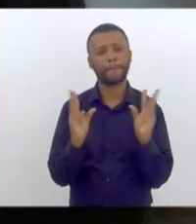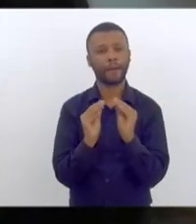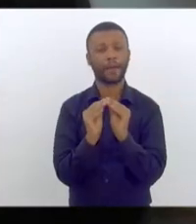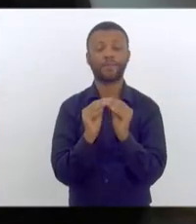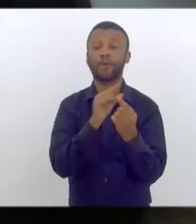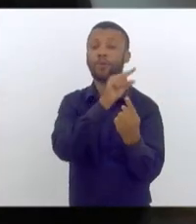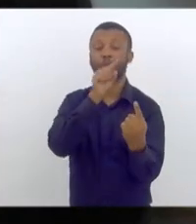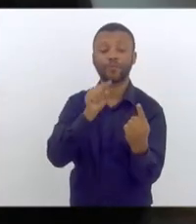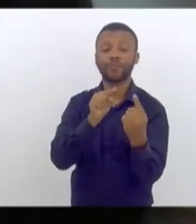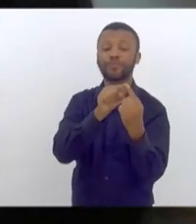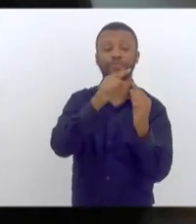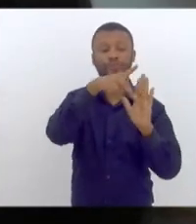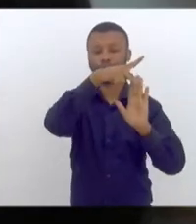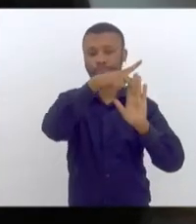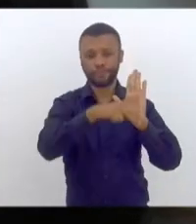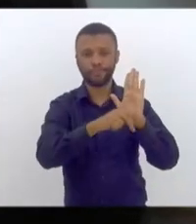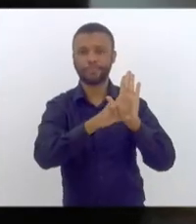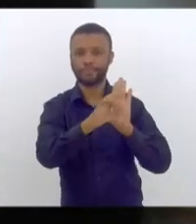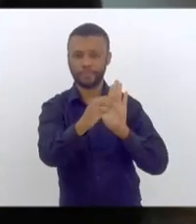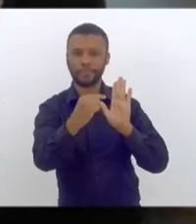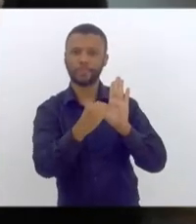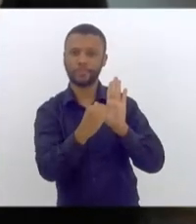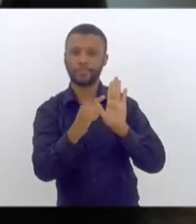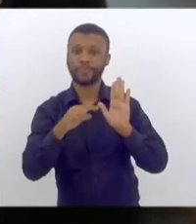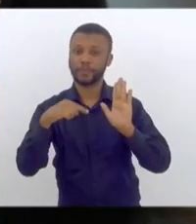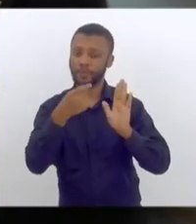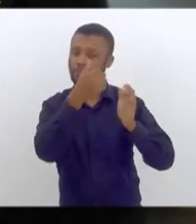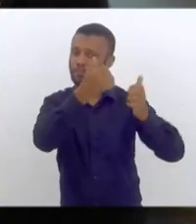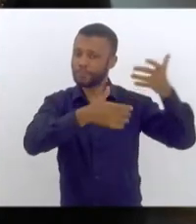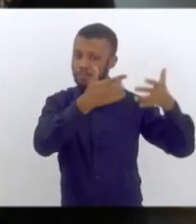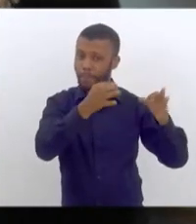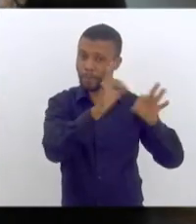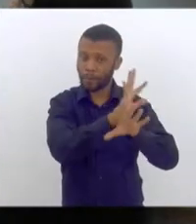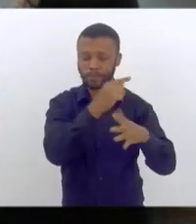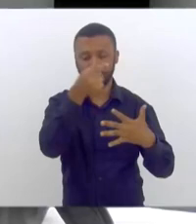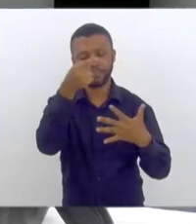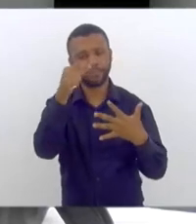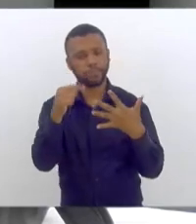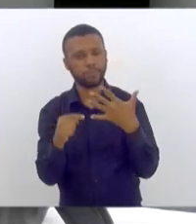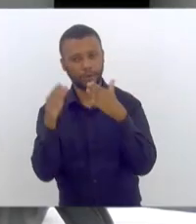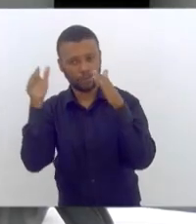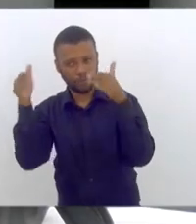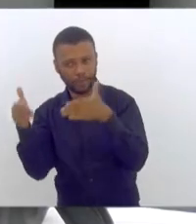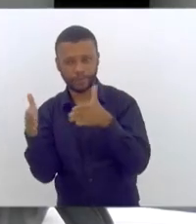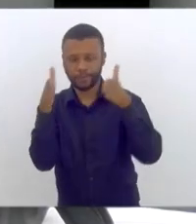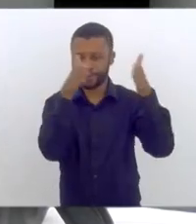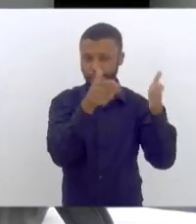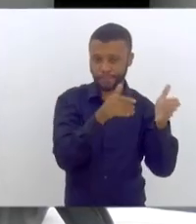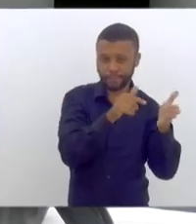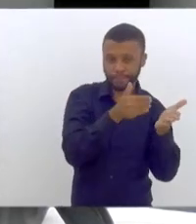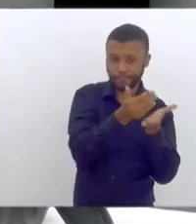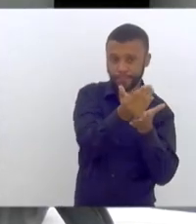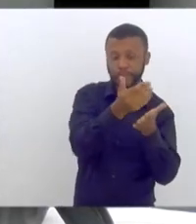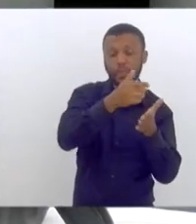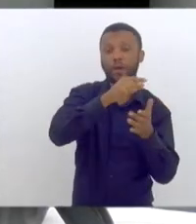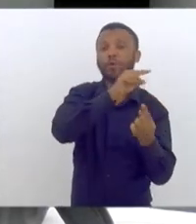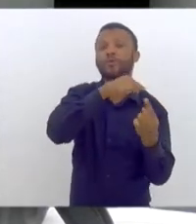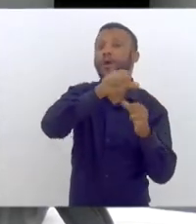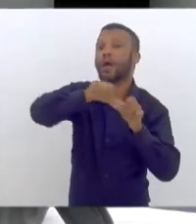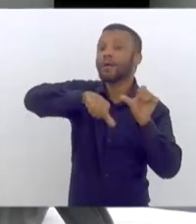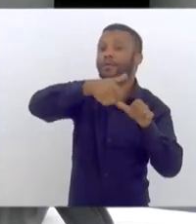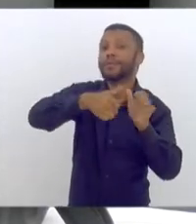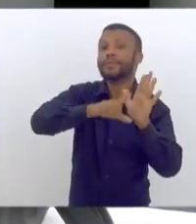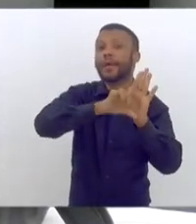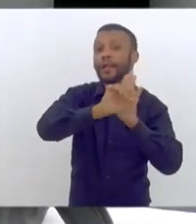pl e depois a gente entra nos pontos específicos é esse PL ele busca fazer uma alteração na lei do